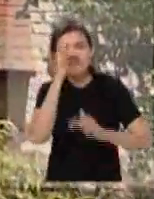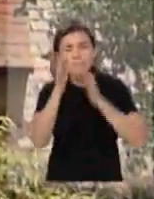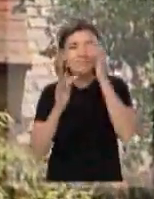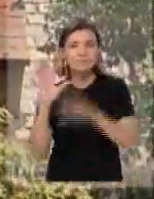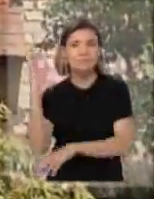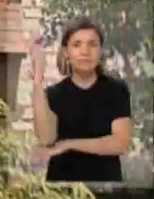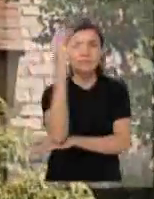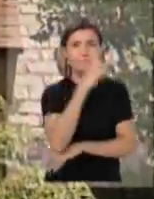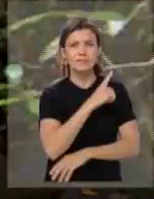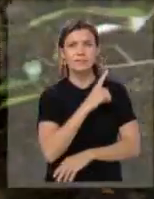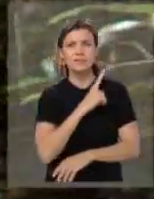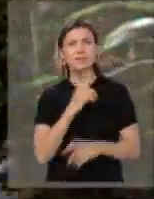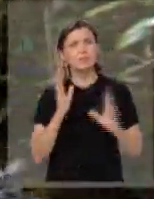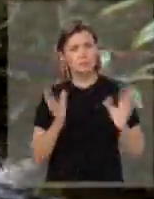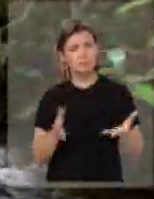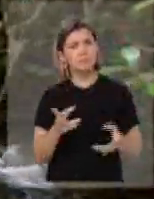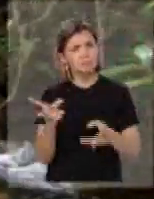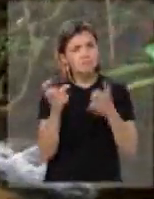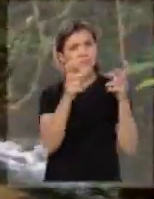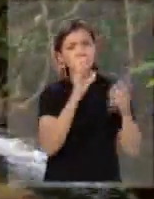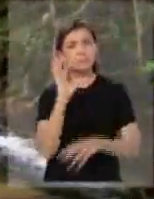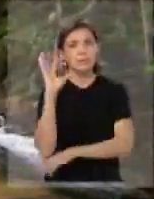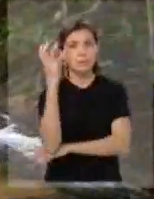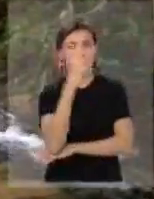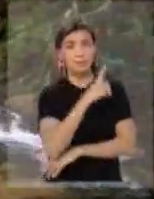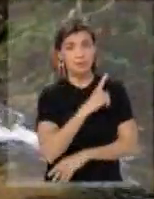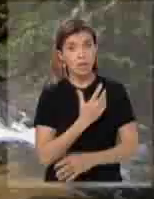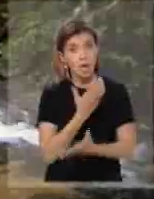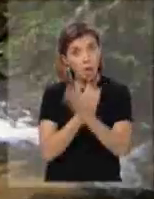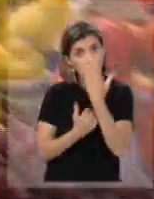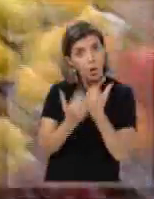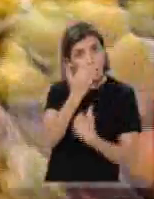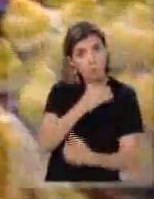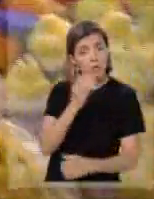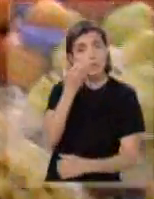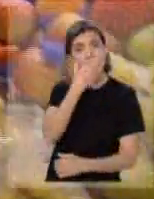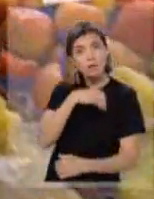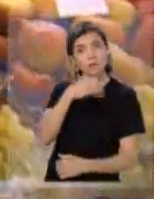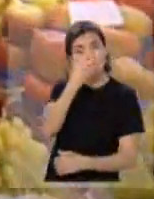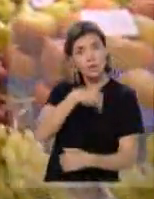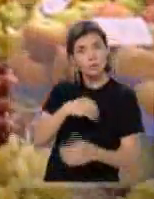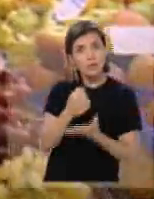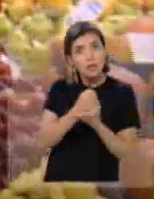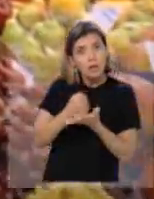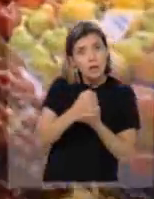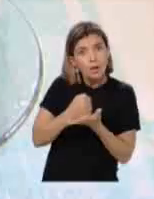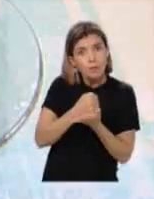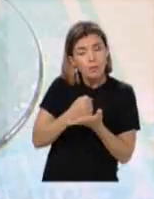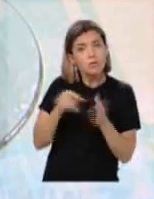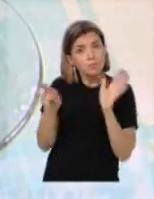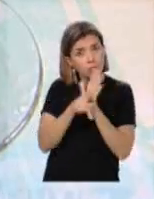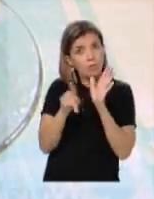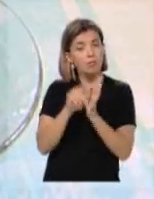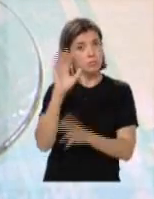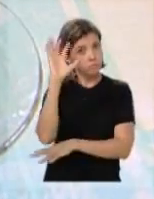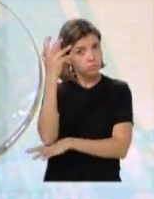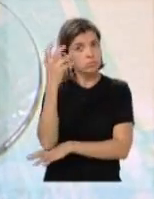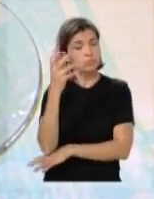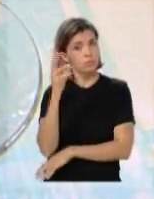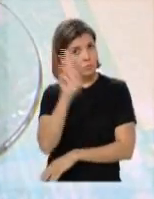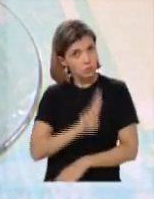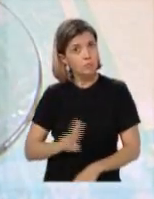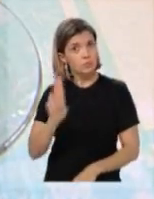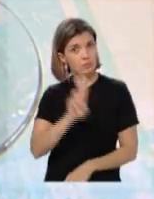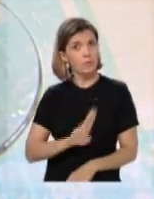jardins, matas. Até na nossa alimentação e nos medicamentos que usamos.